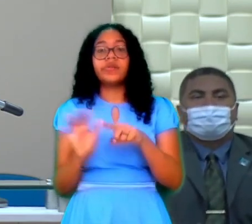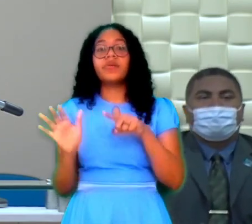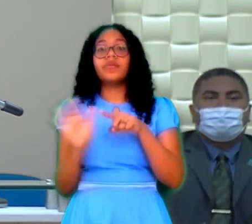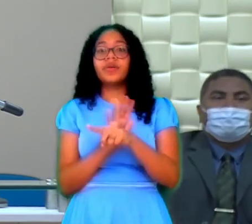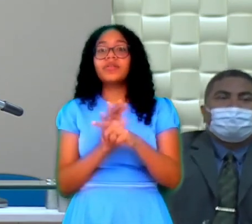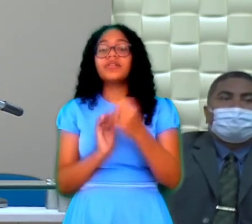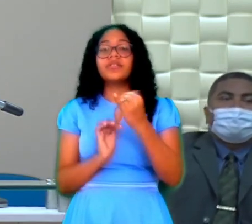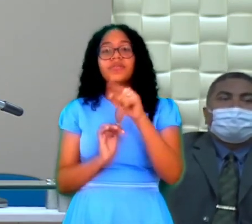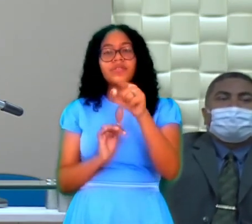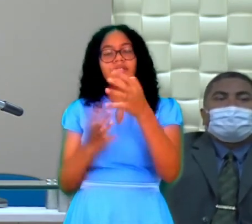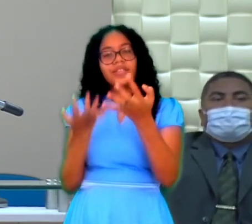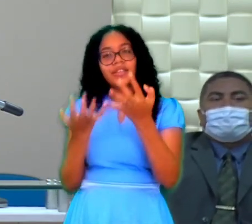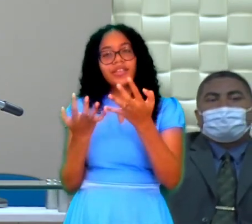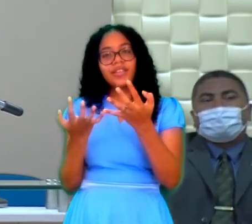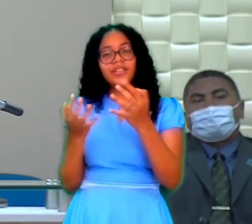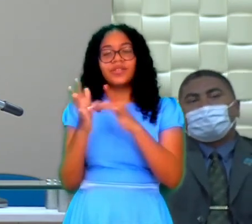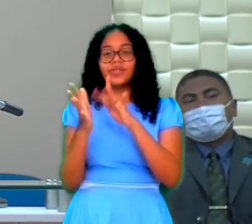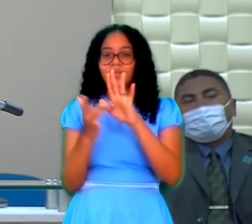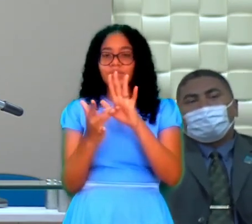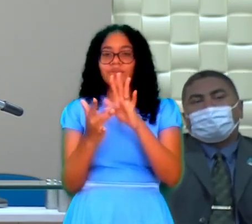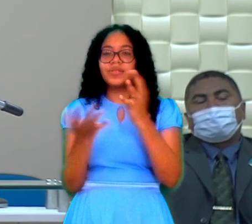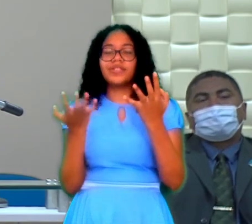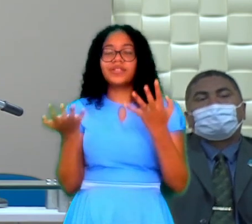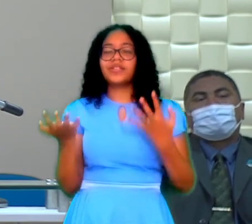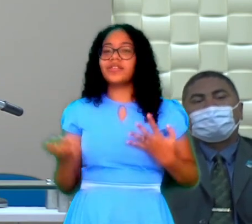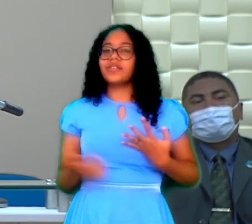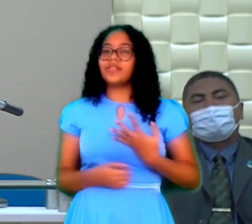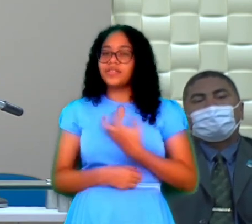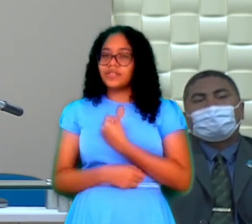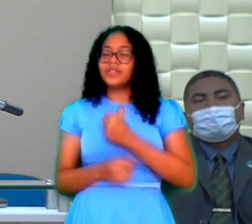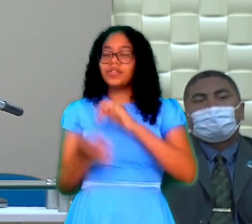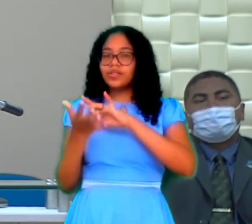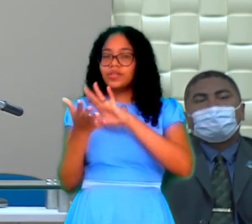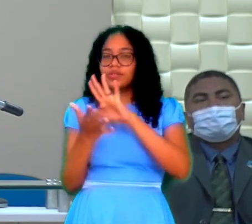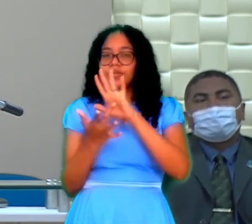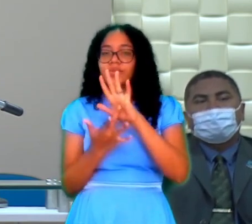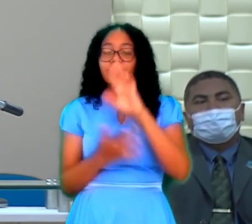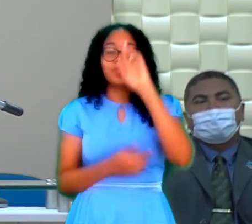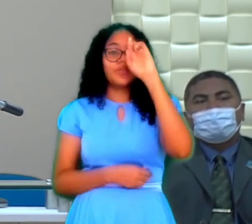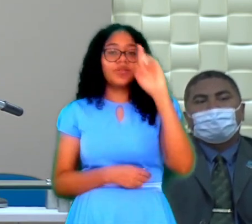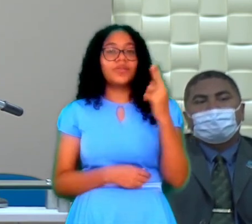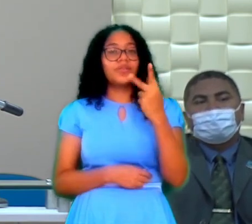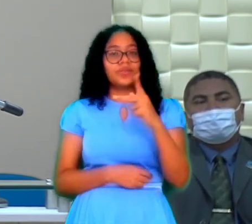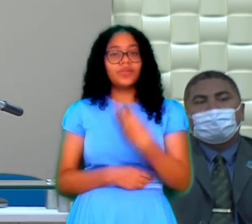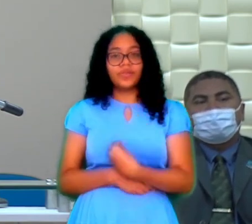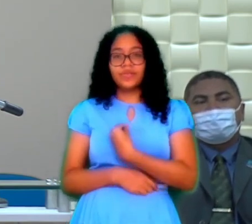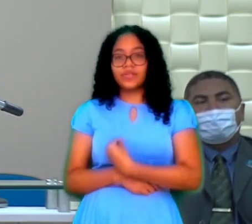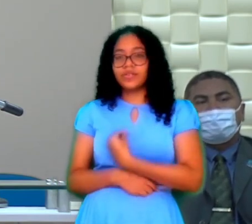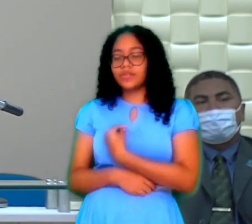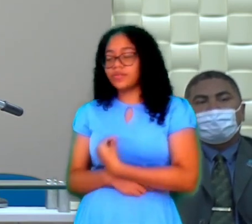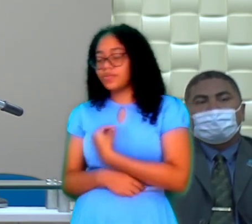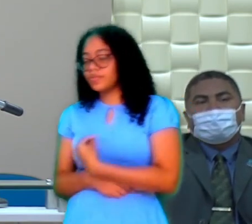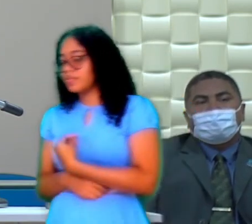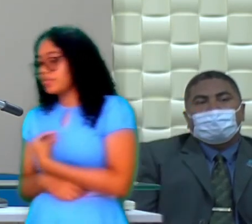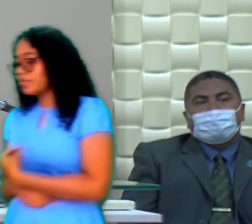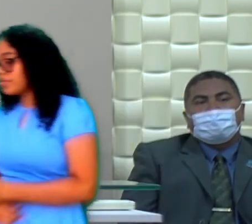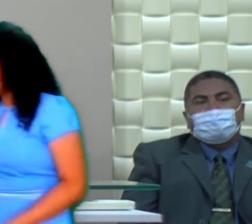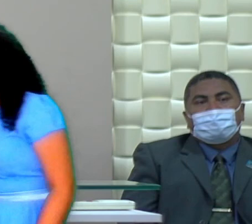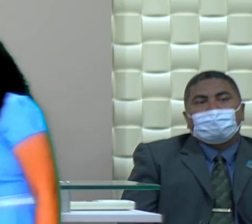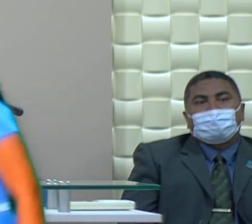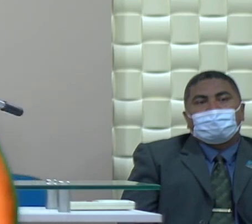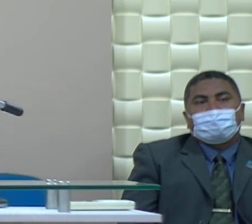zangasse. Não, de jeito nenhum, vocês vão para o inferno, vocês precisam ir para lá. É mais ou menos assim que Jonas estava. E